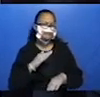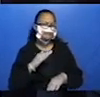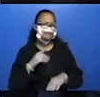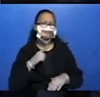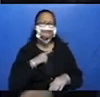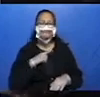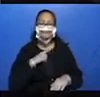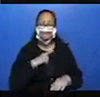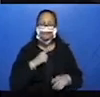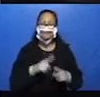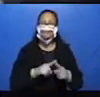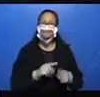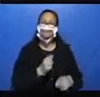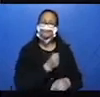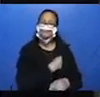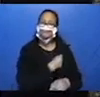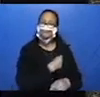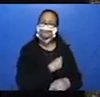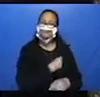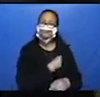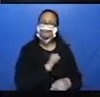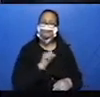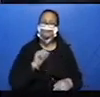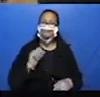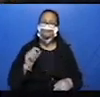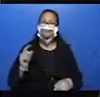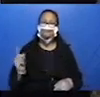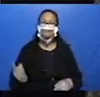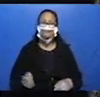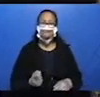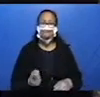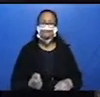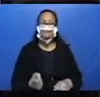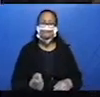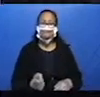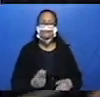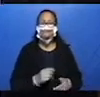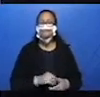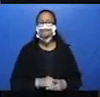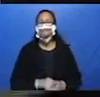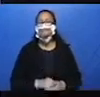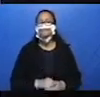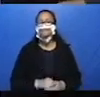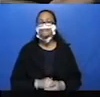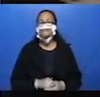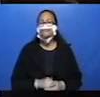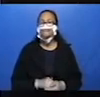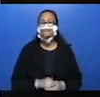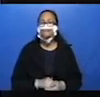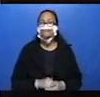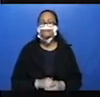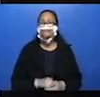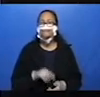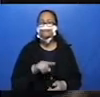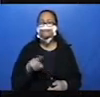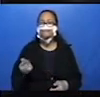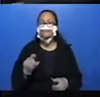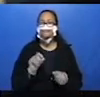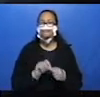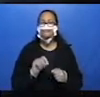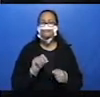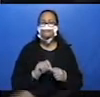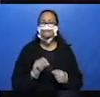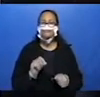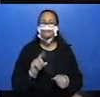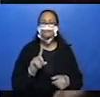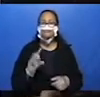são infinitos. Por enquanto, vamos ficar aqui na unidade de milhar, tá bom? Vocês vão fazer isso com 100